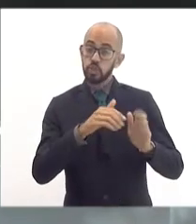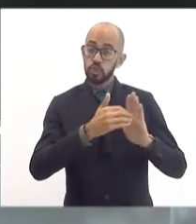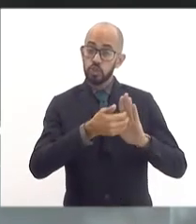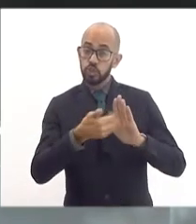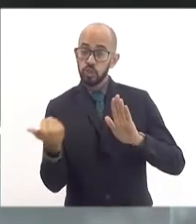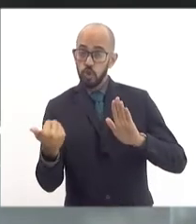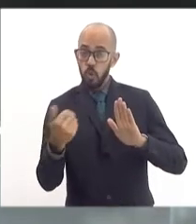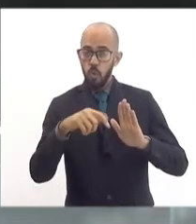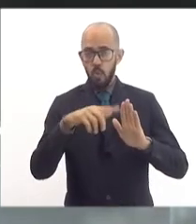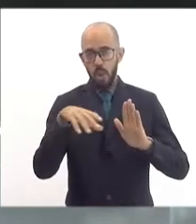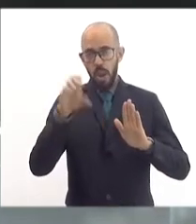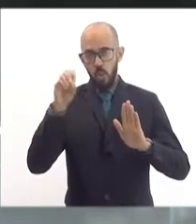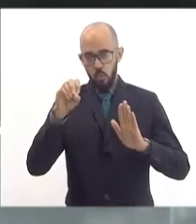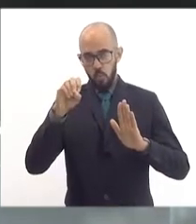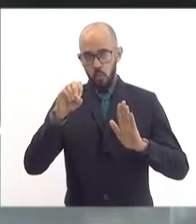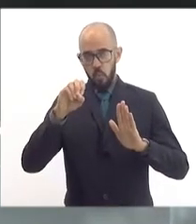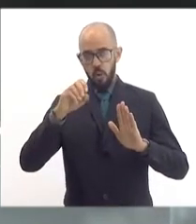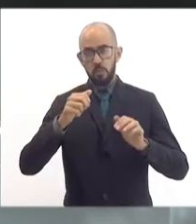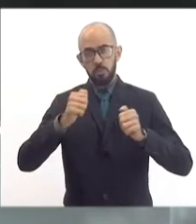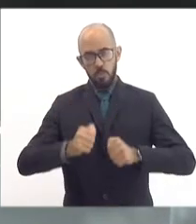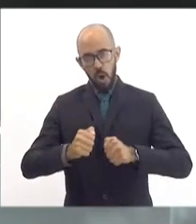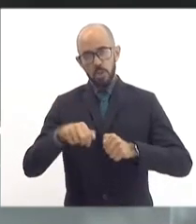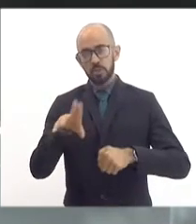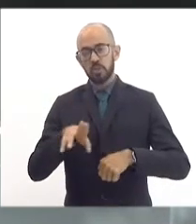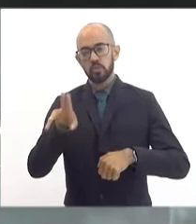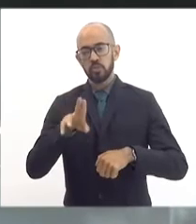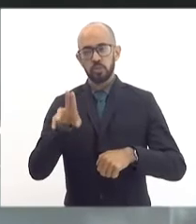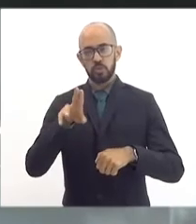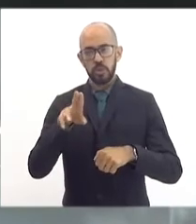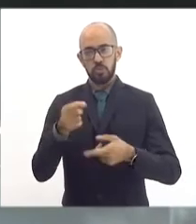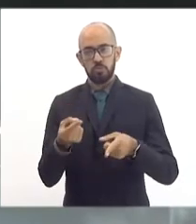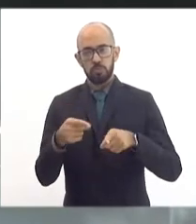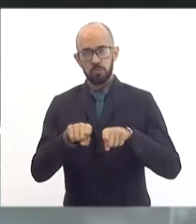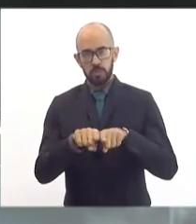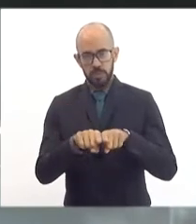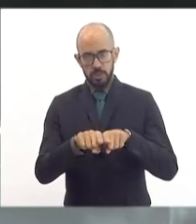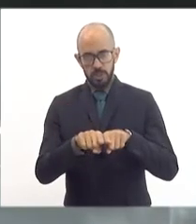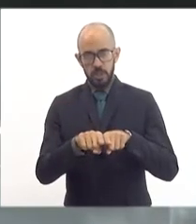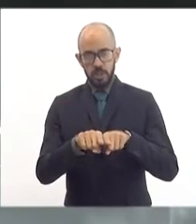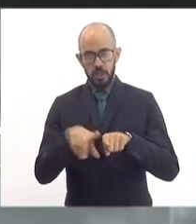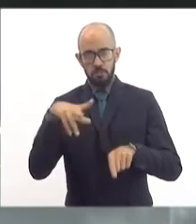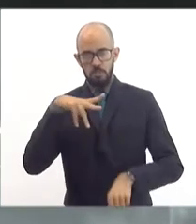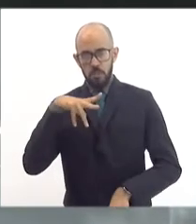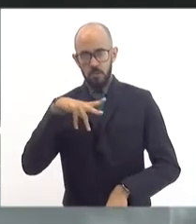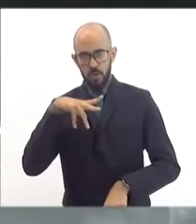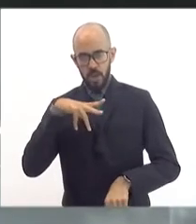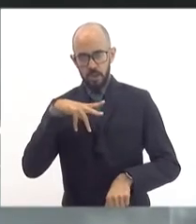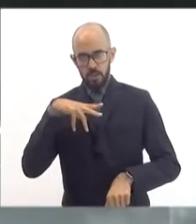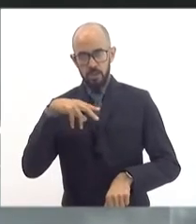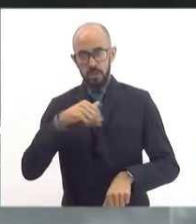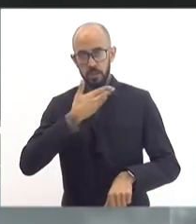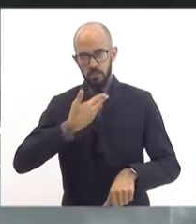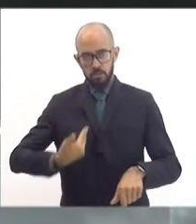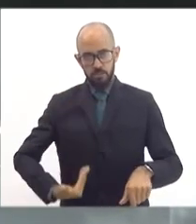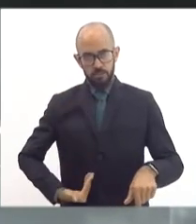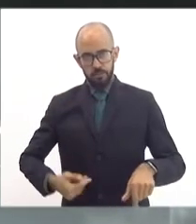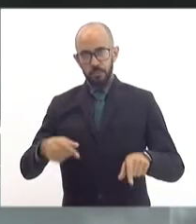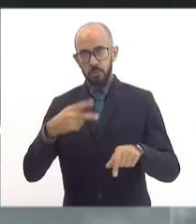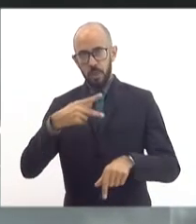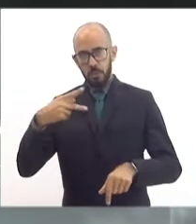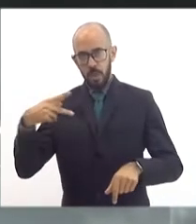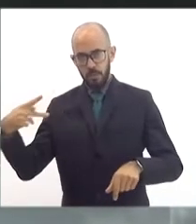poderão ser destinadas à realização de parcerias público-privadas e parcerias entre